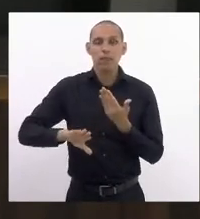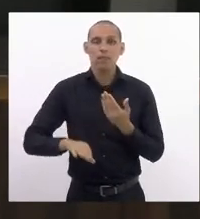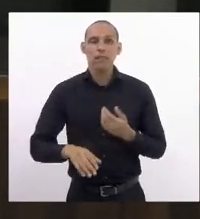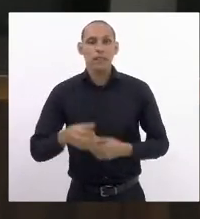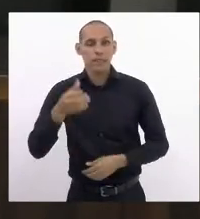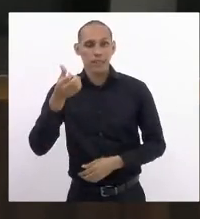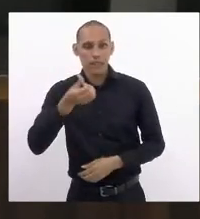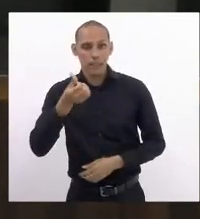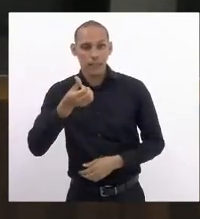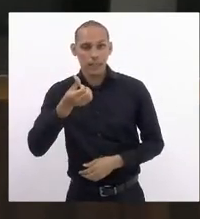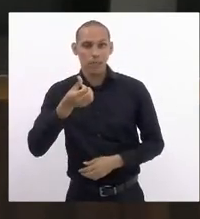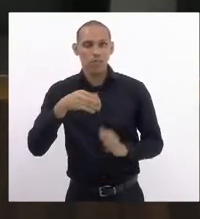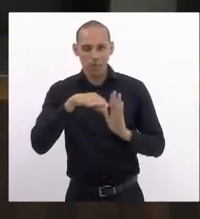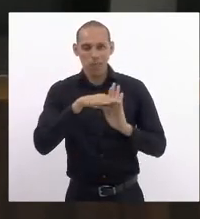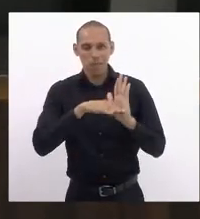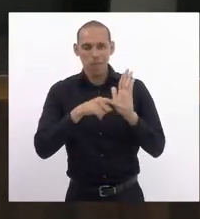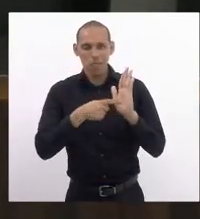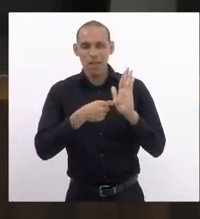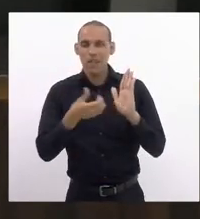Sexto da pauta.